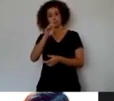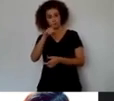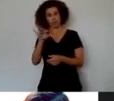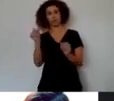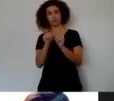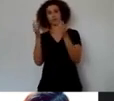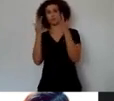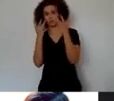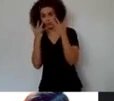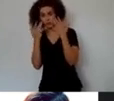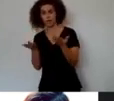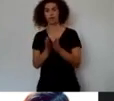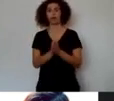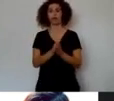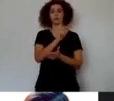né? Até